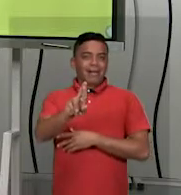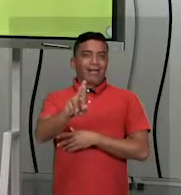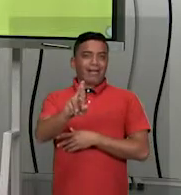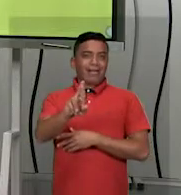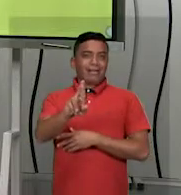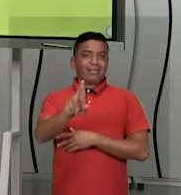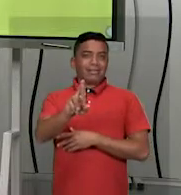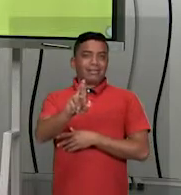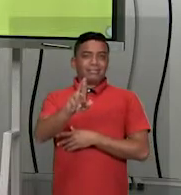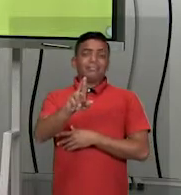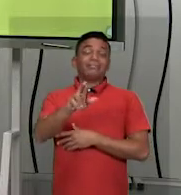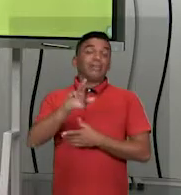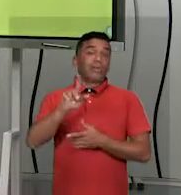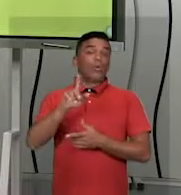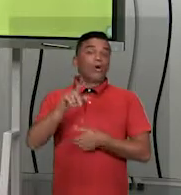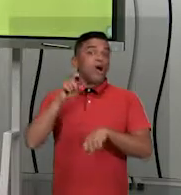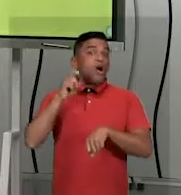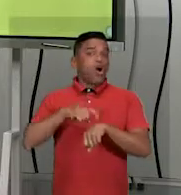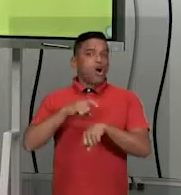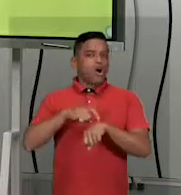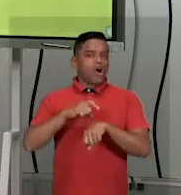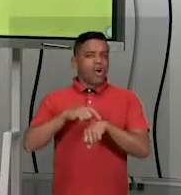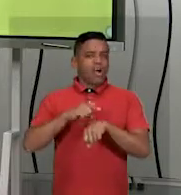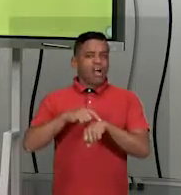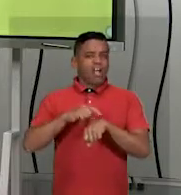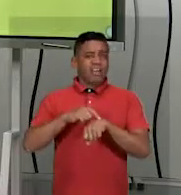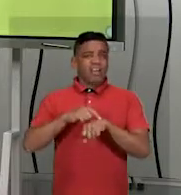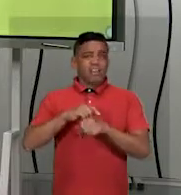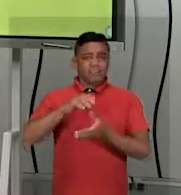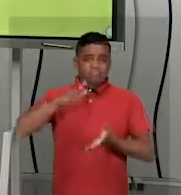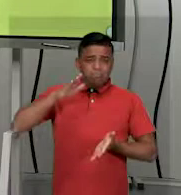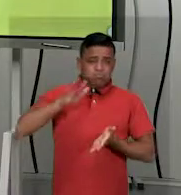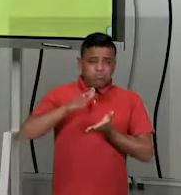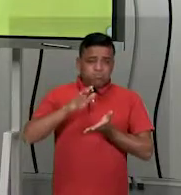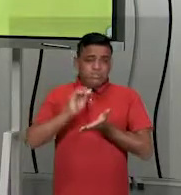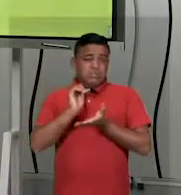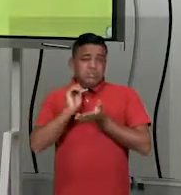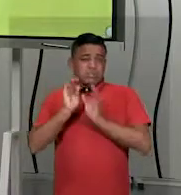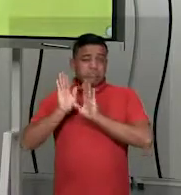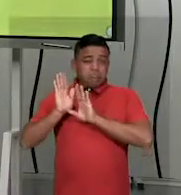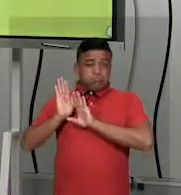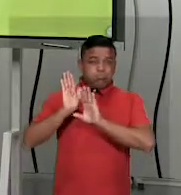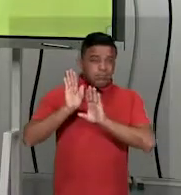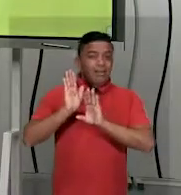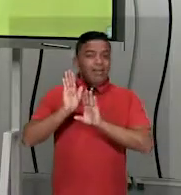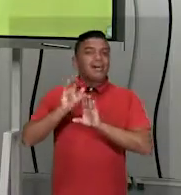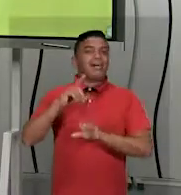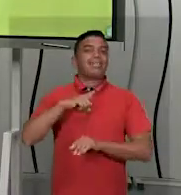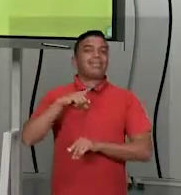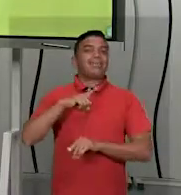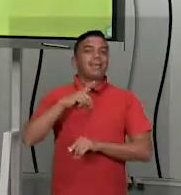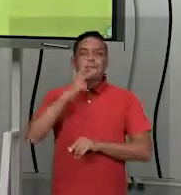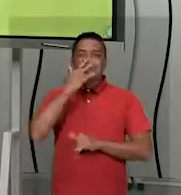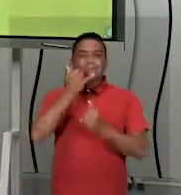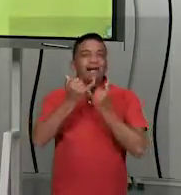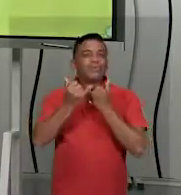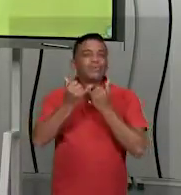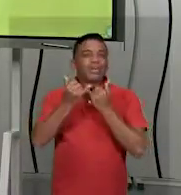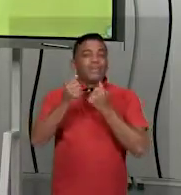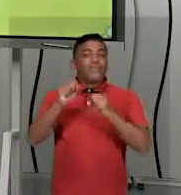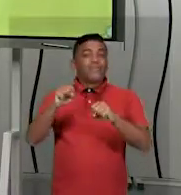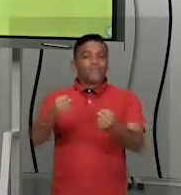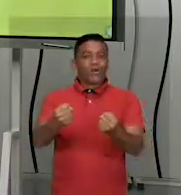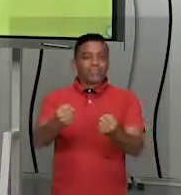caso. Quando ele empurra esse meio, a gente diz que ele realiza um determinado trabalho sobre esse